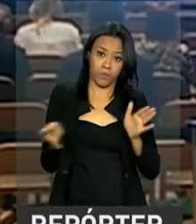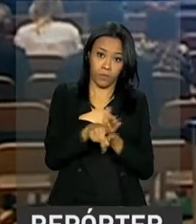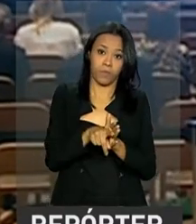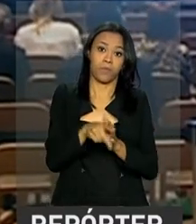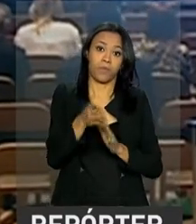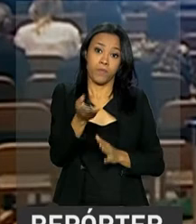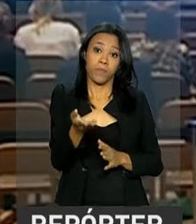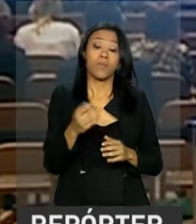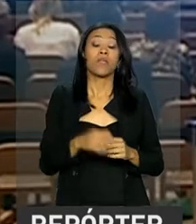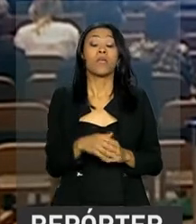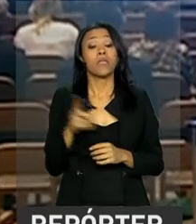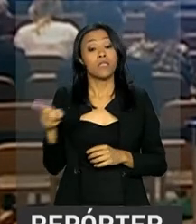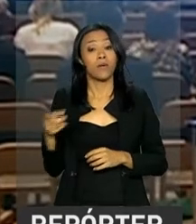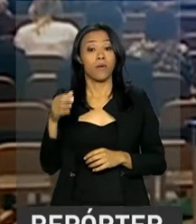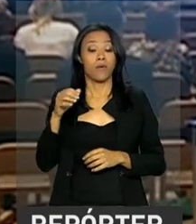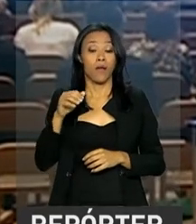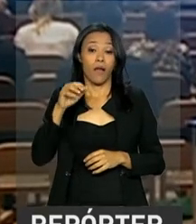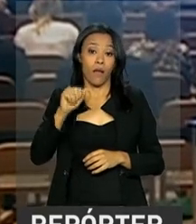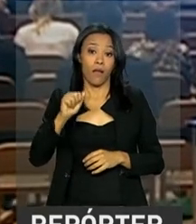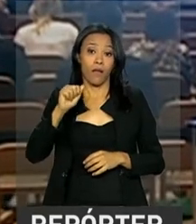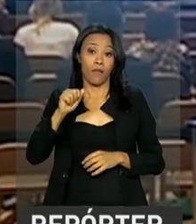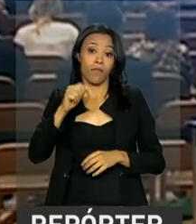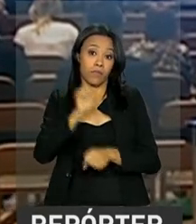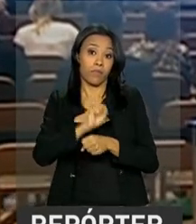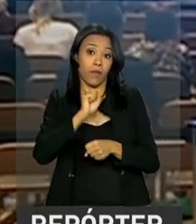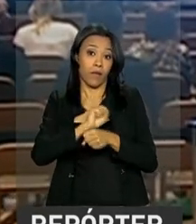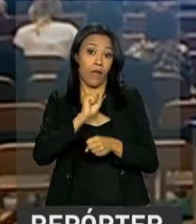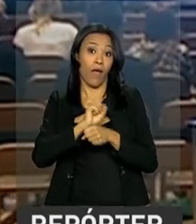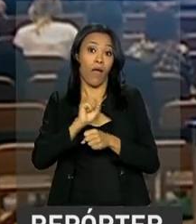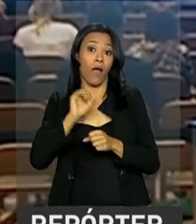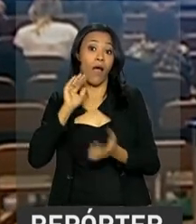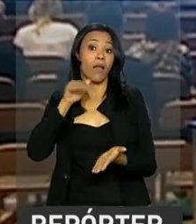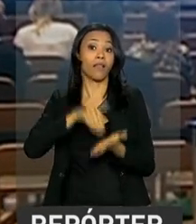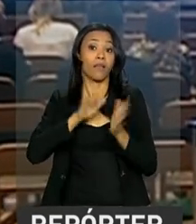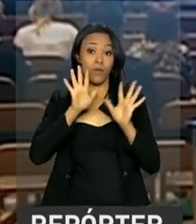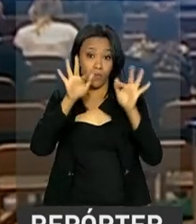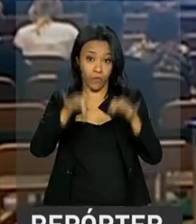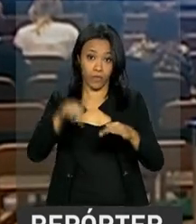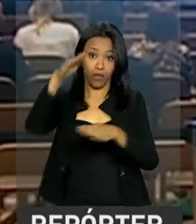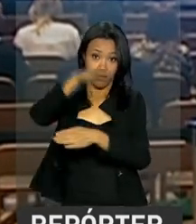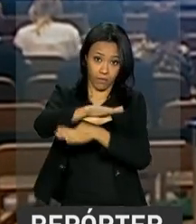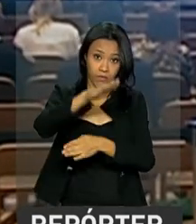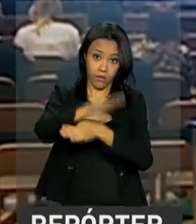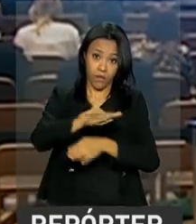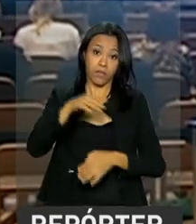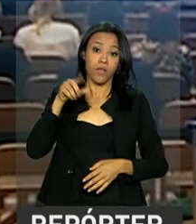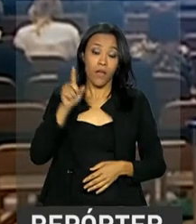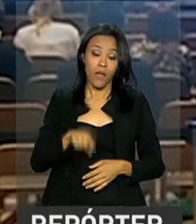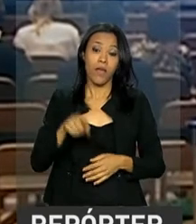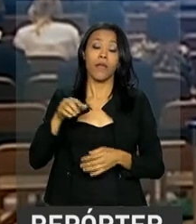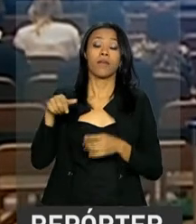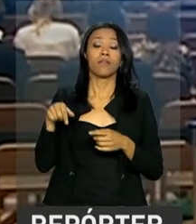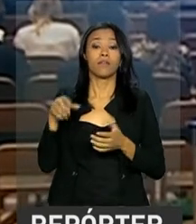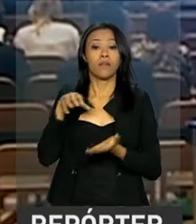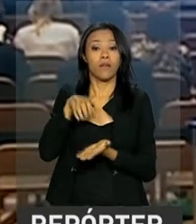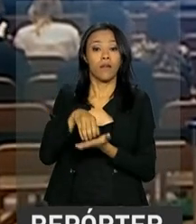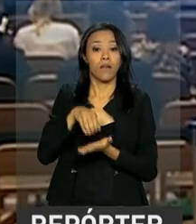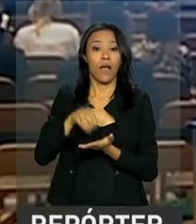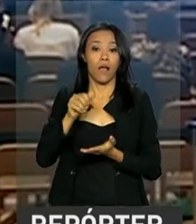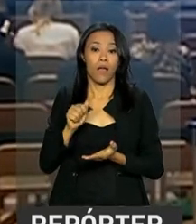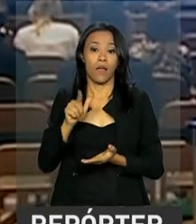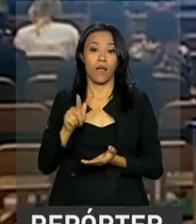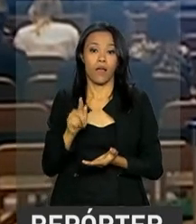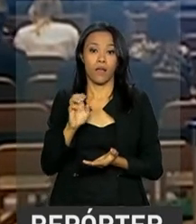que vai esperar até o fim da tarde para realizar os leilões. É a ANP que está organizando o